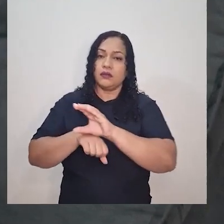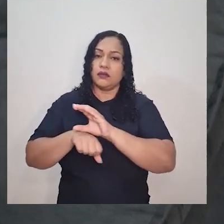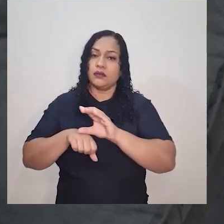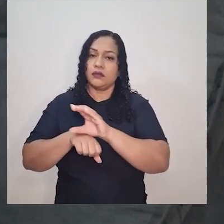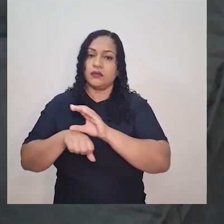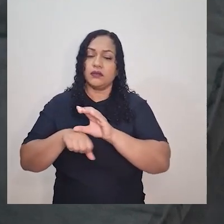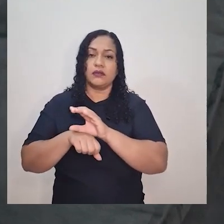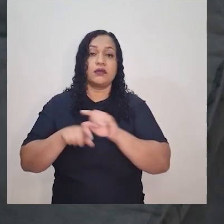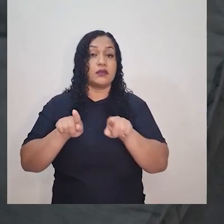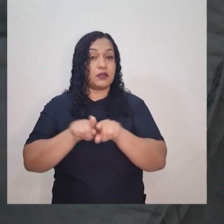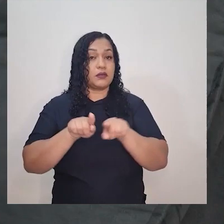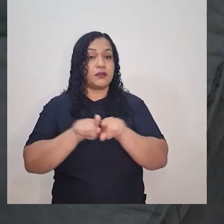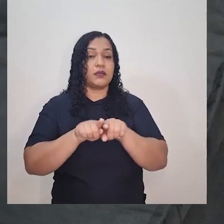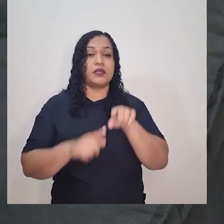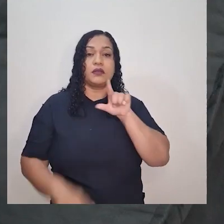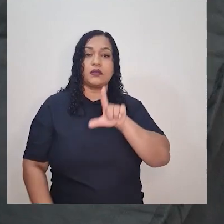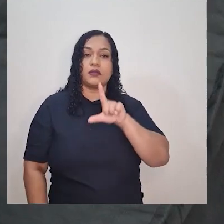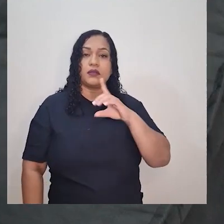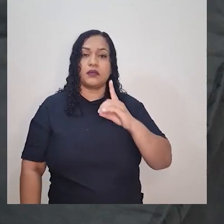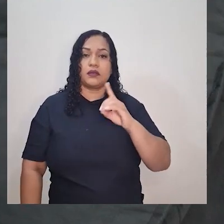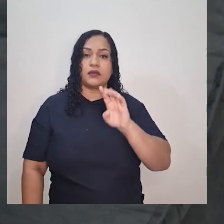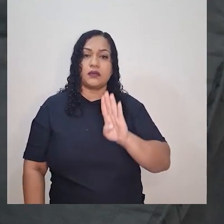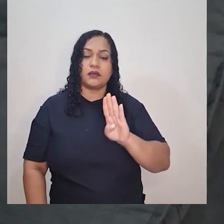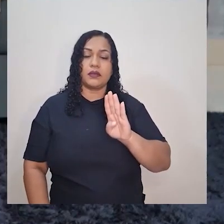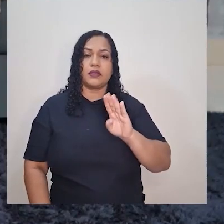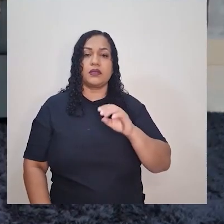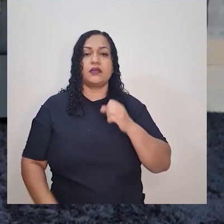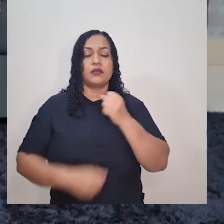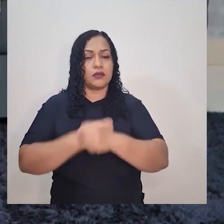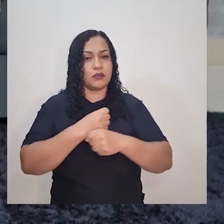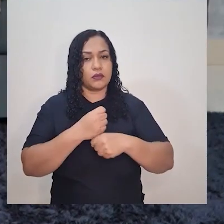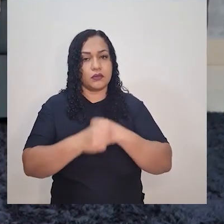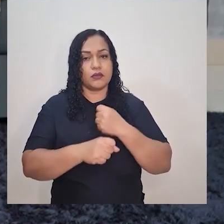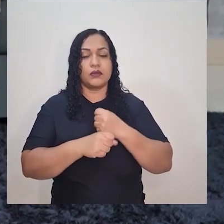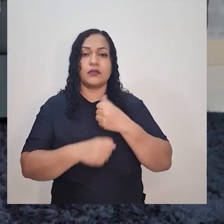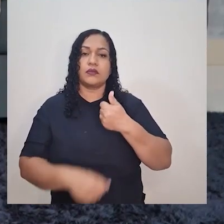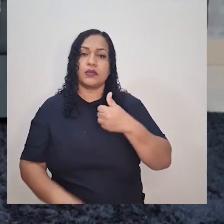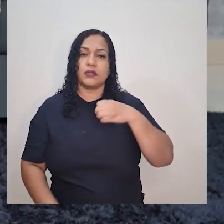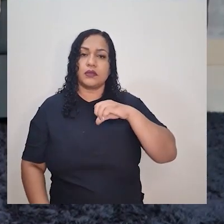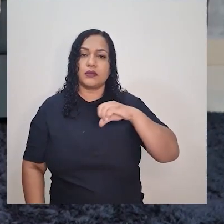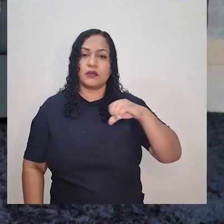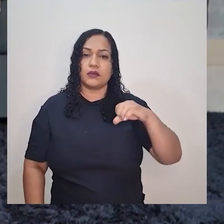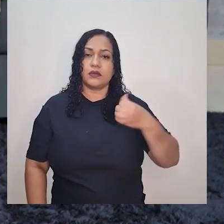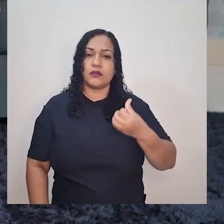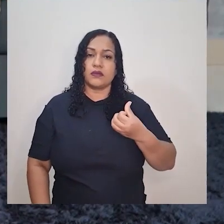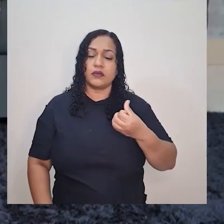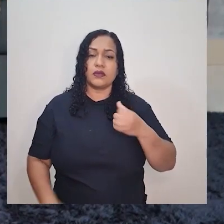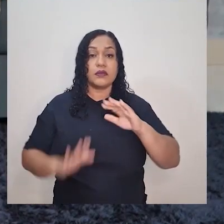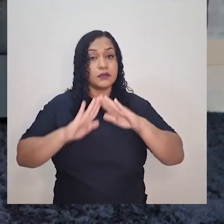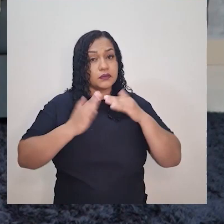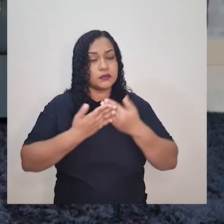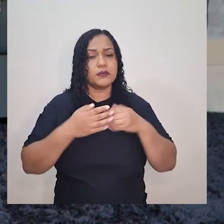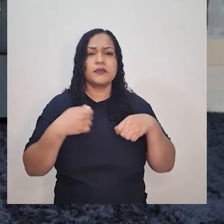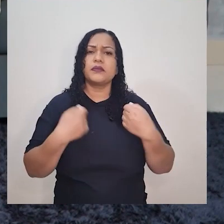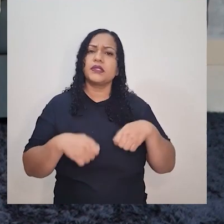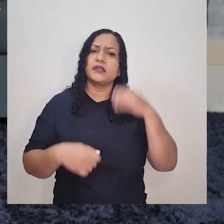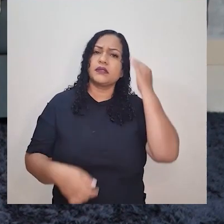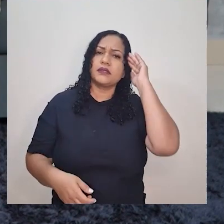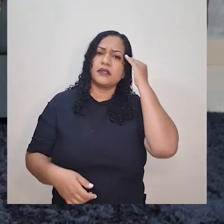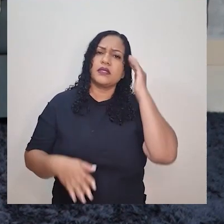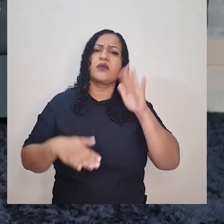como na nossa LDB de 1996. É importante que a escola entenda o papel dos